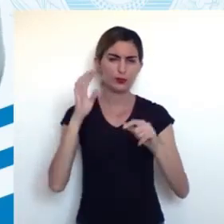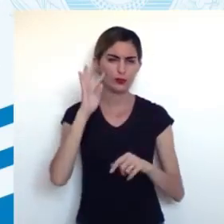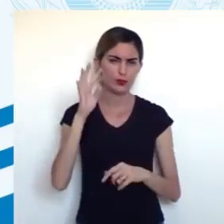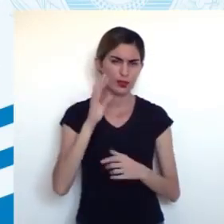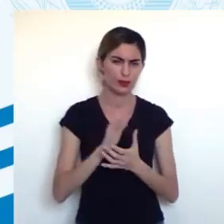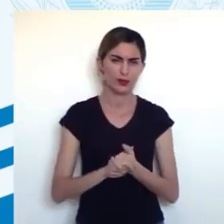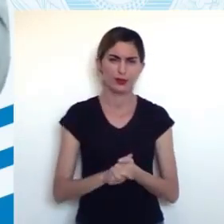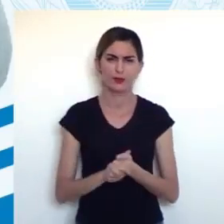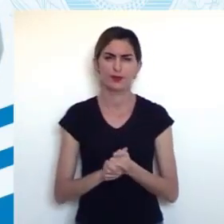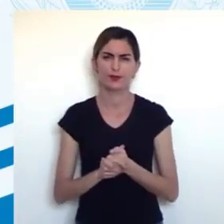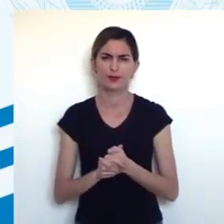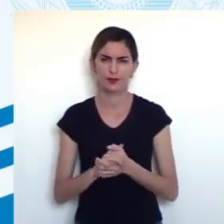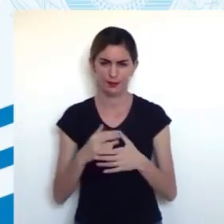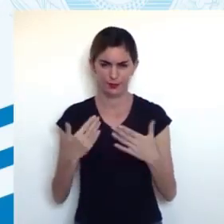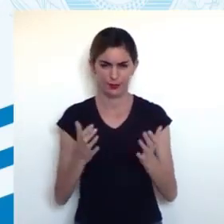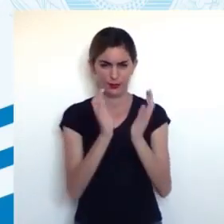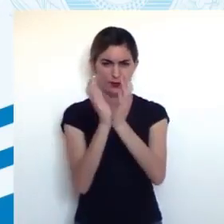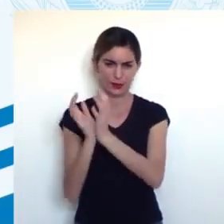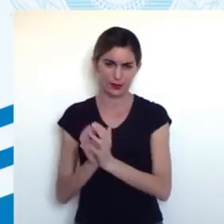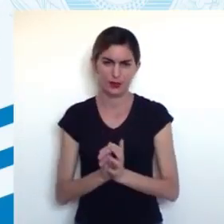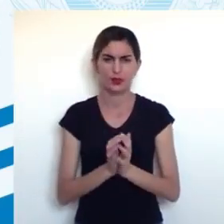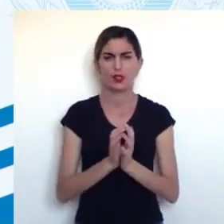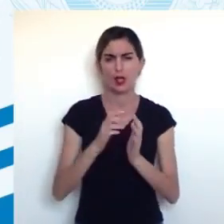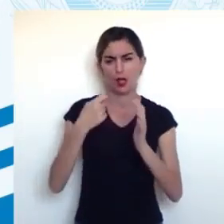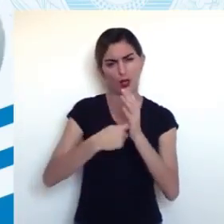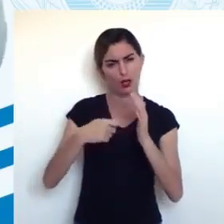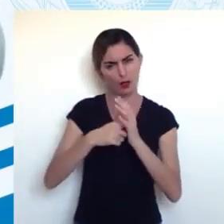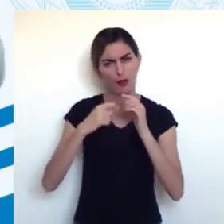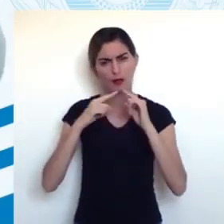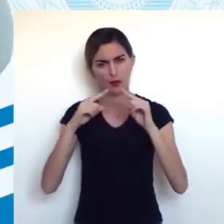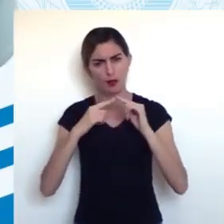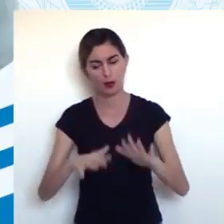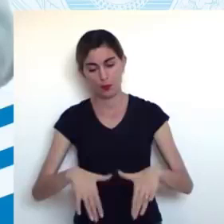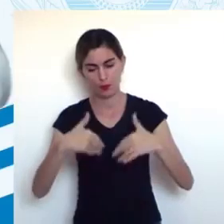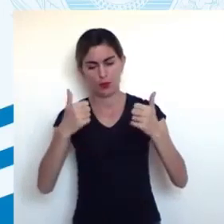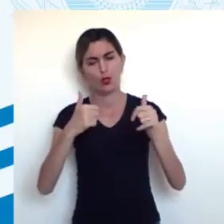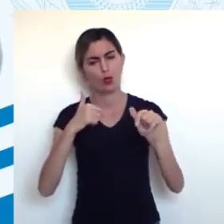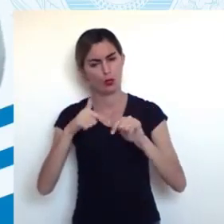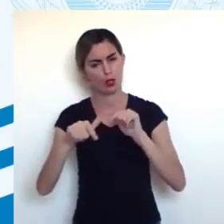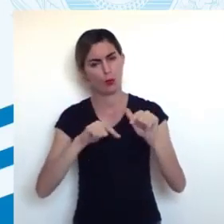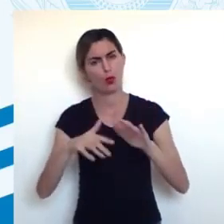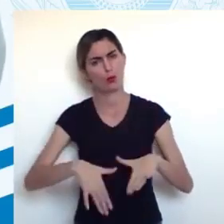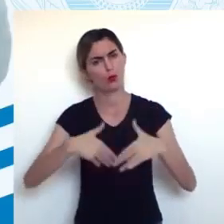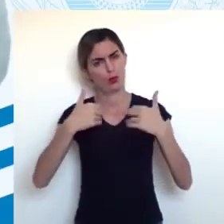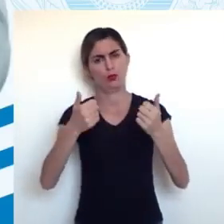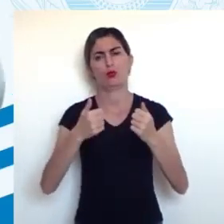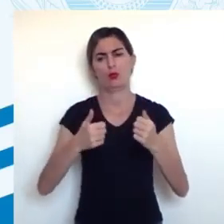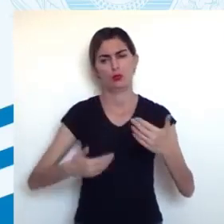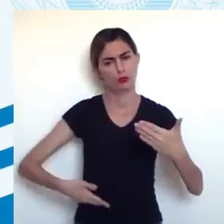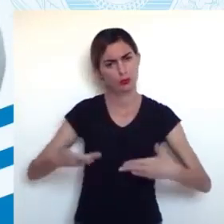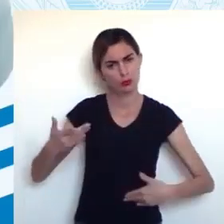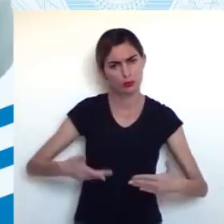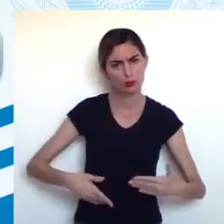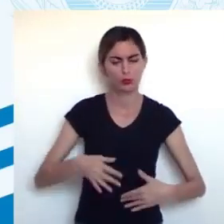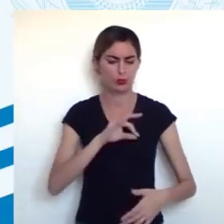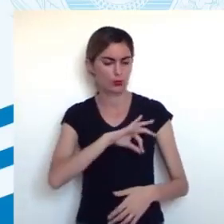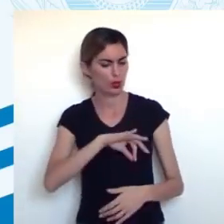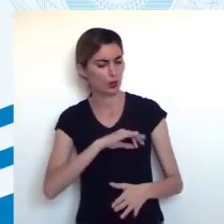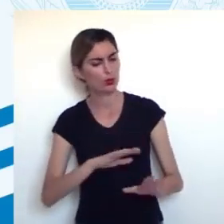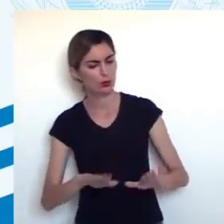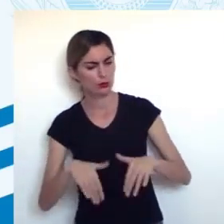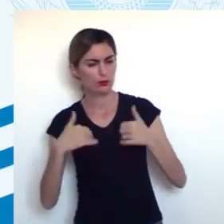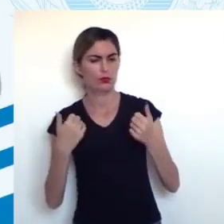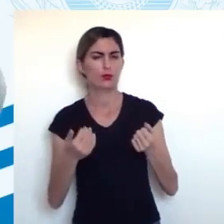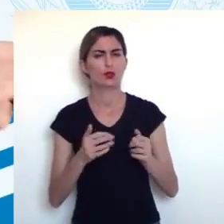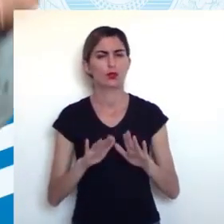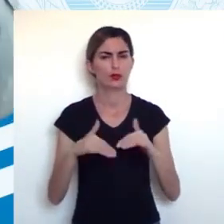teoria de Marx, né? A luta de classe, né? Então, vamos reivindicar aí melhores condições de trabalho para os trabalhadores, melhores salários,